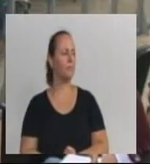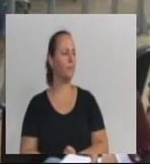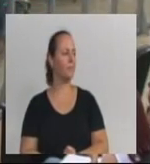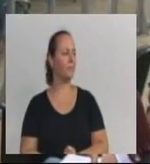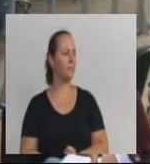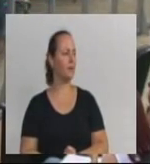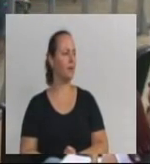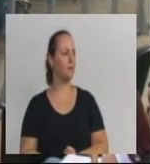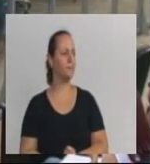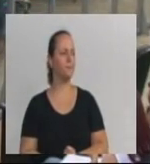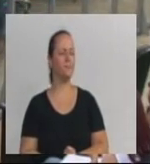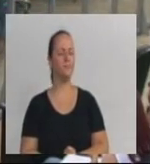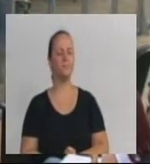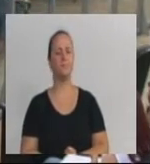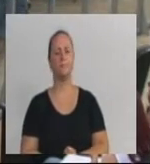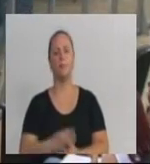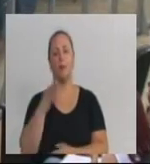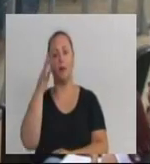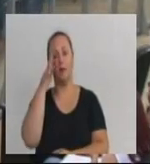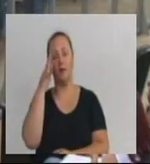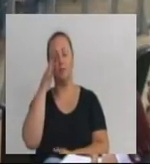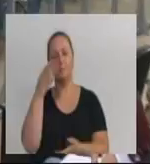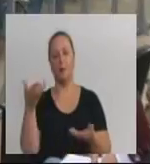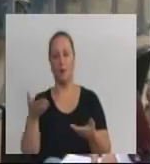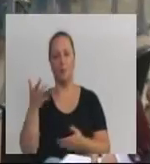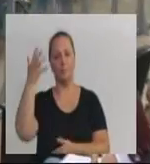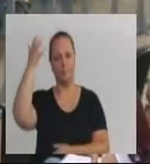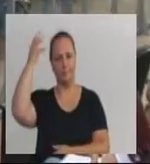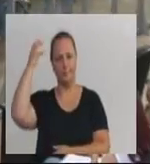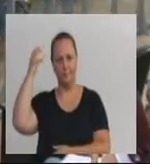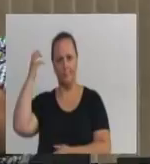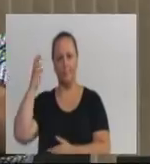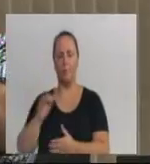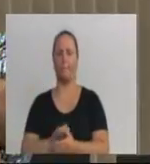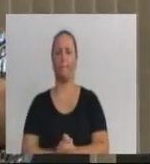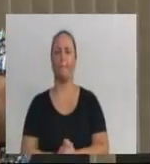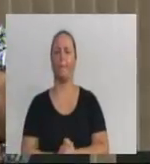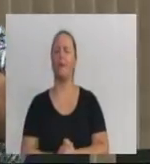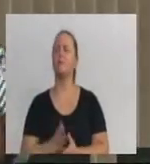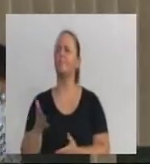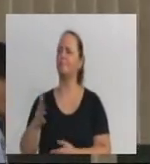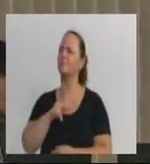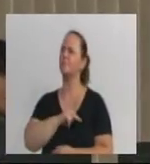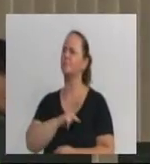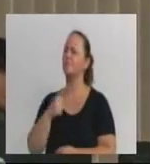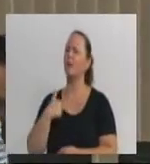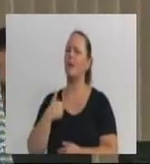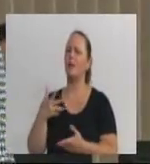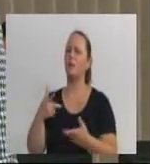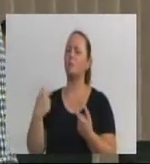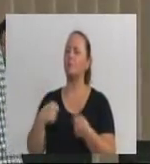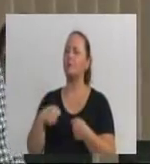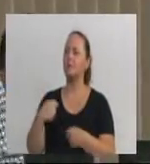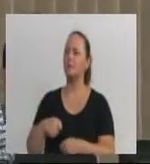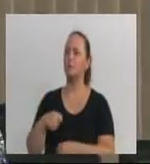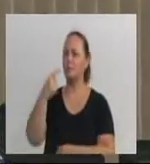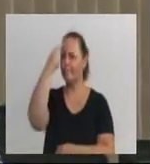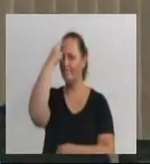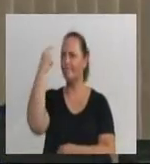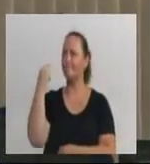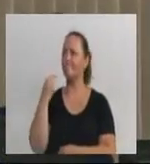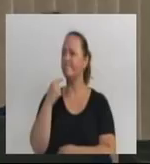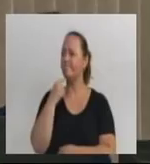Ouço pela ordem o vereador Ivan Nats. Senhor presidente, eu gostaria de me ausentar na sessão por aproximadamente meia hora, que eu tenho uma reunião na Fundação